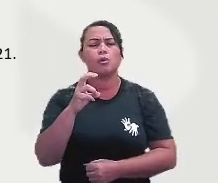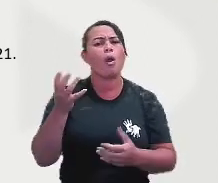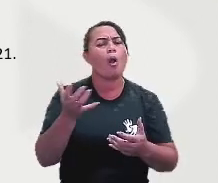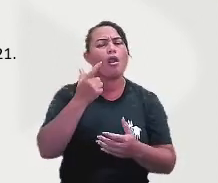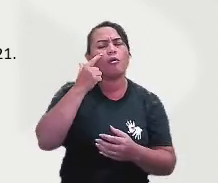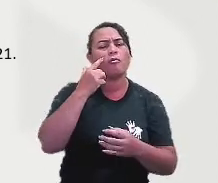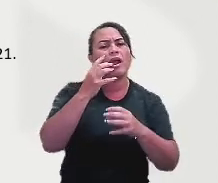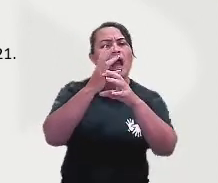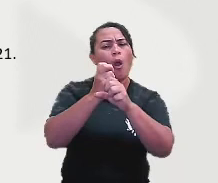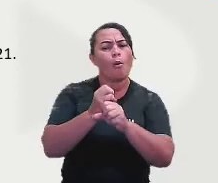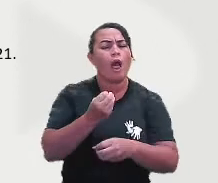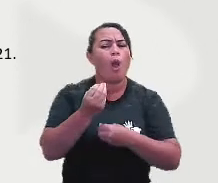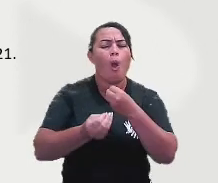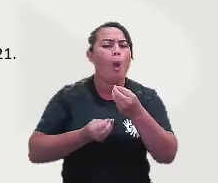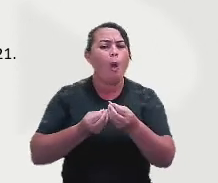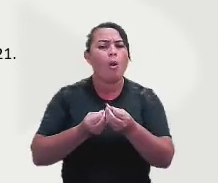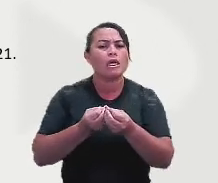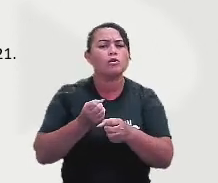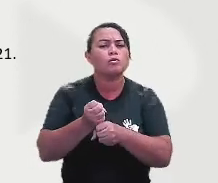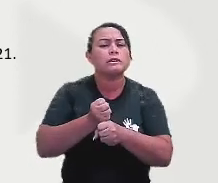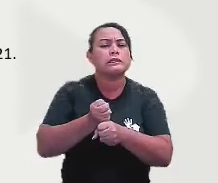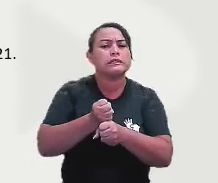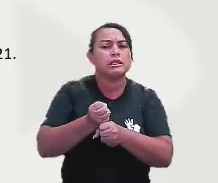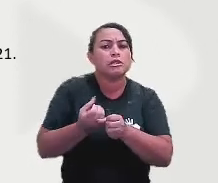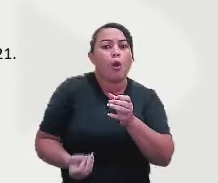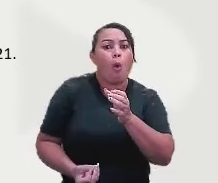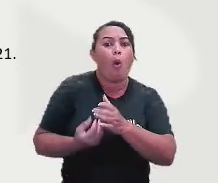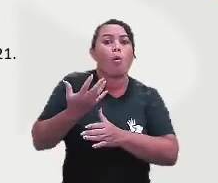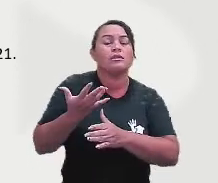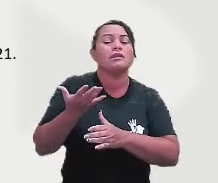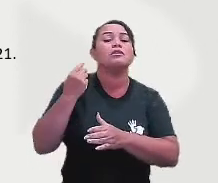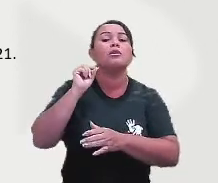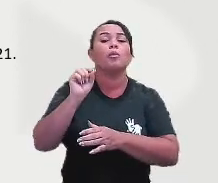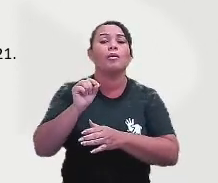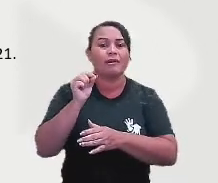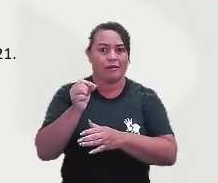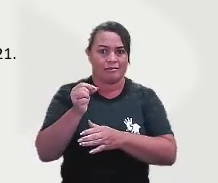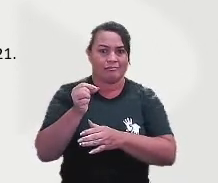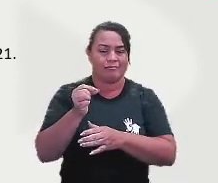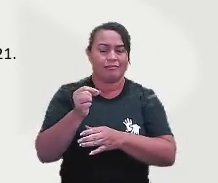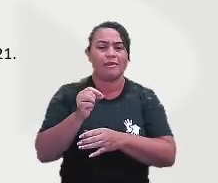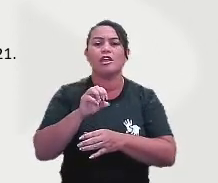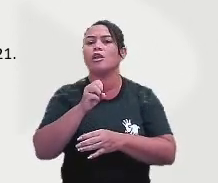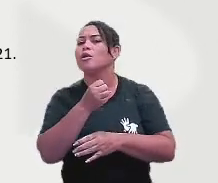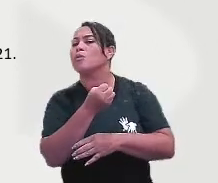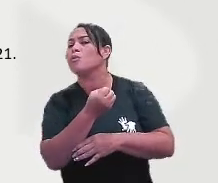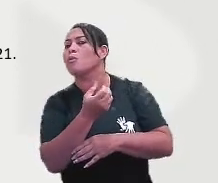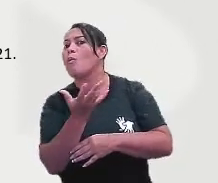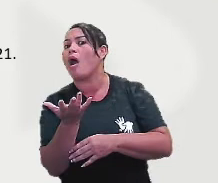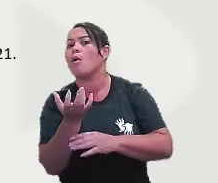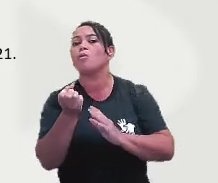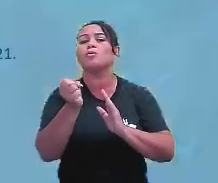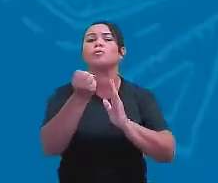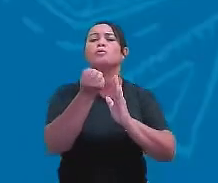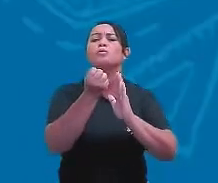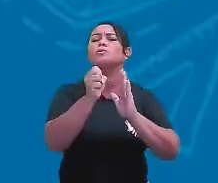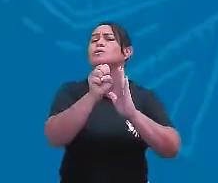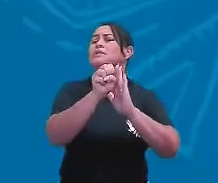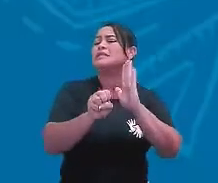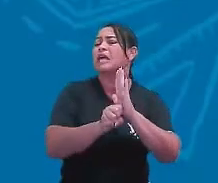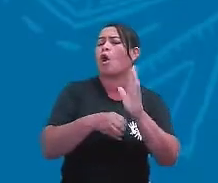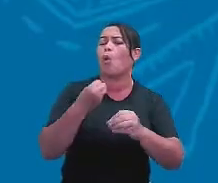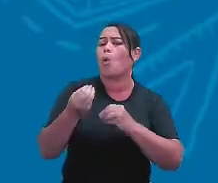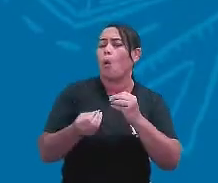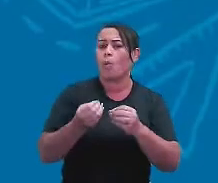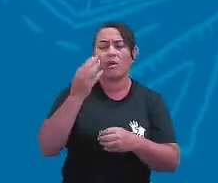tempo ocorreu a Batalha das Tabocas e em qual século. Epa, professora, como é que eu vou calcular? Eu